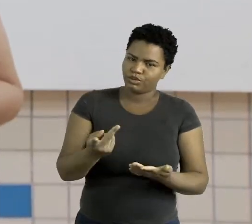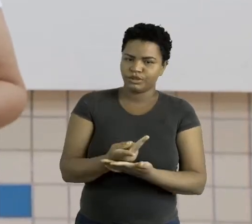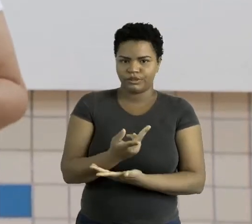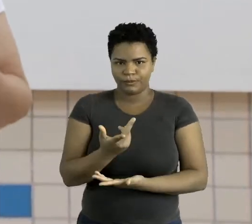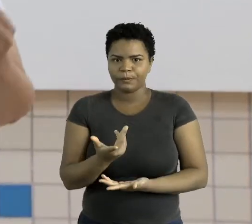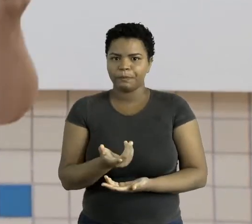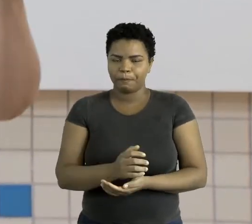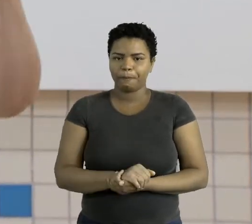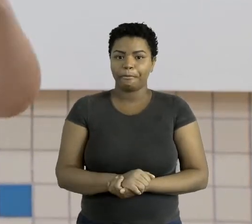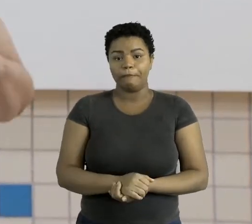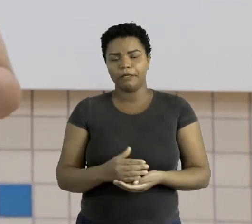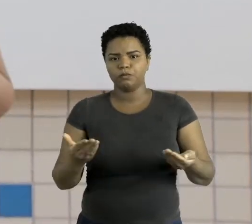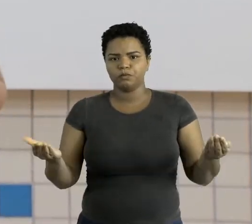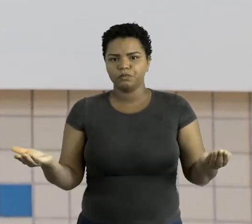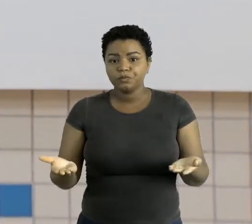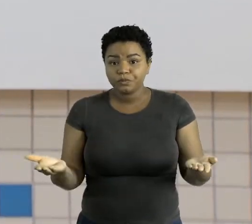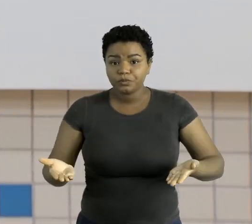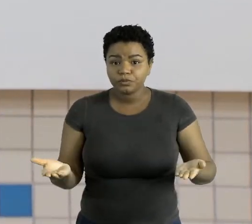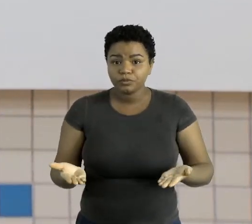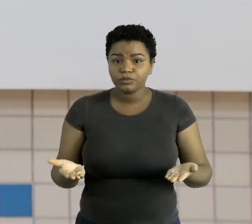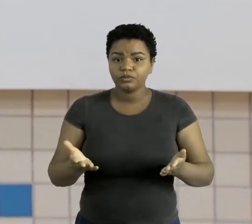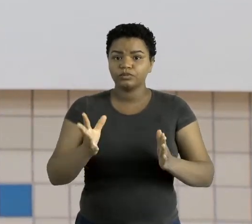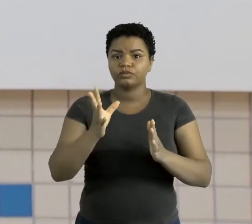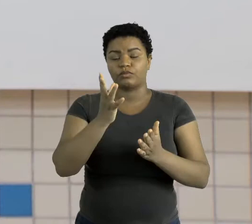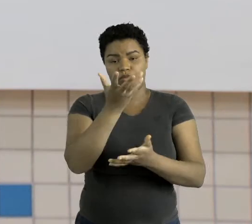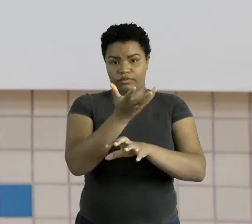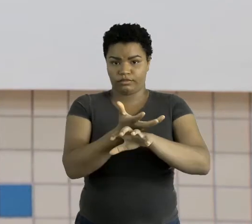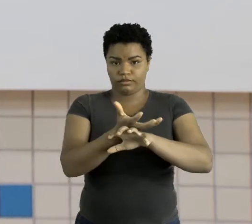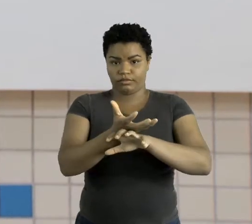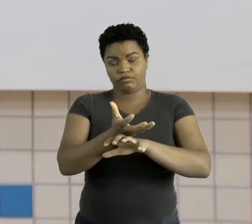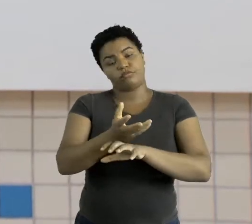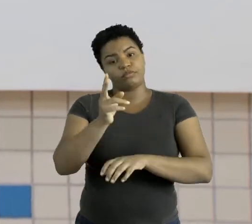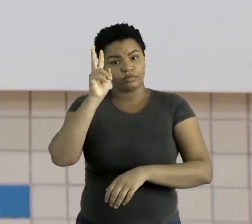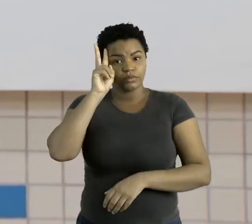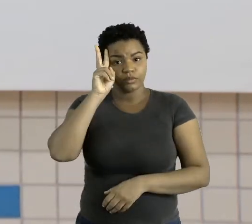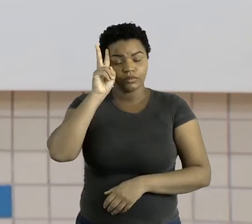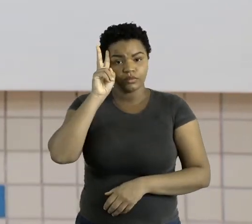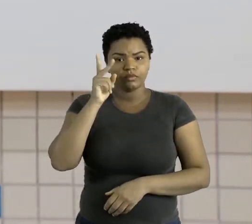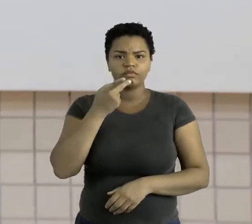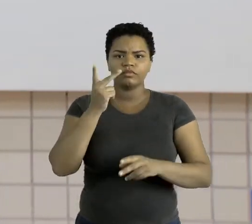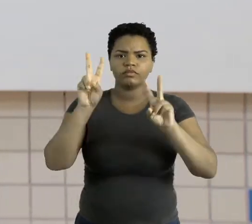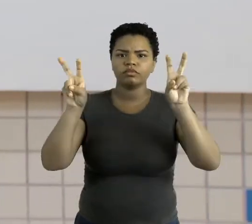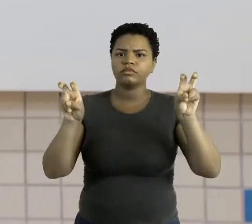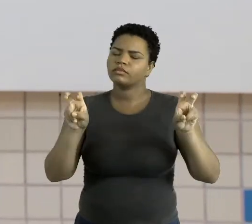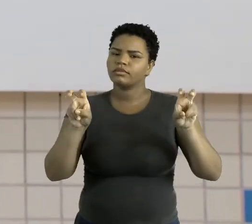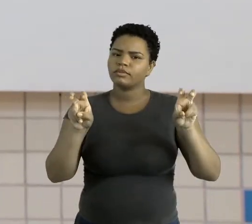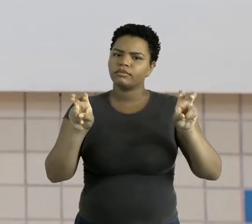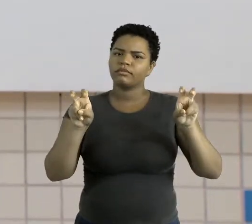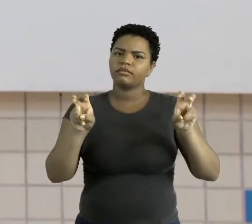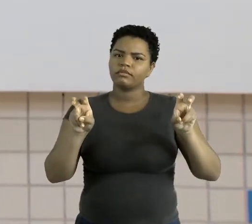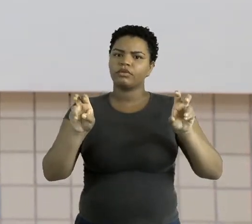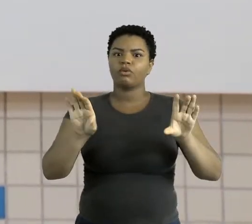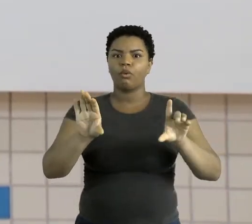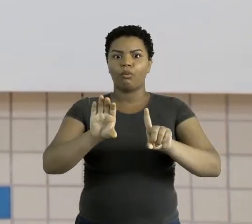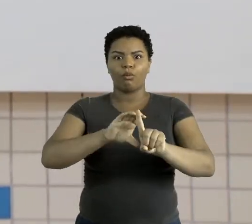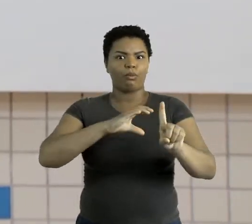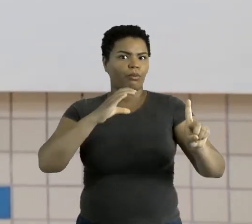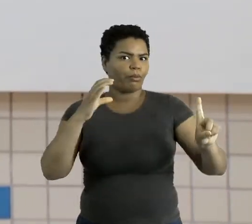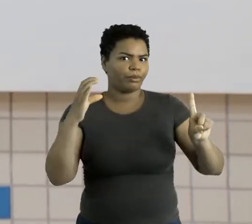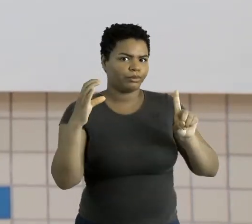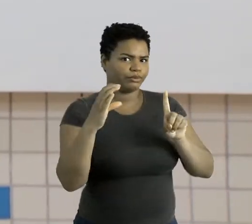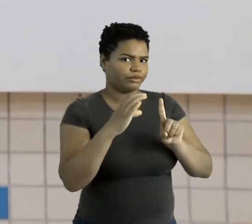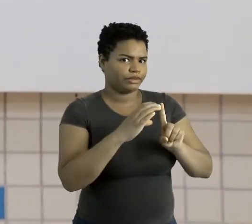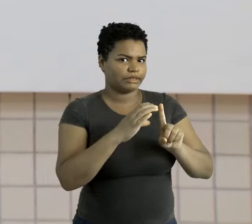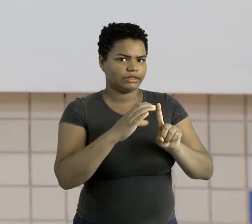Hoje, no componente curricular de História, nós vamos falar sobre uma comunidade que